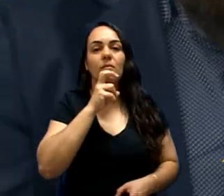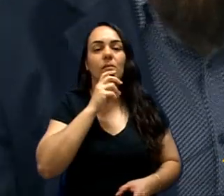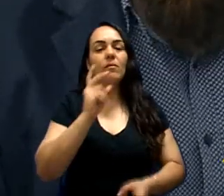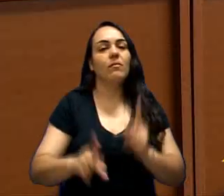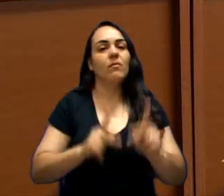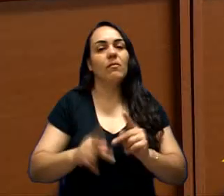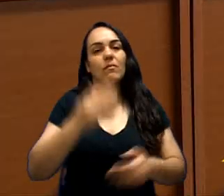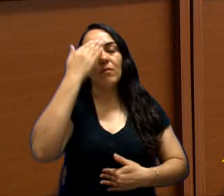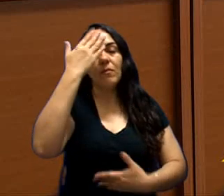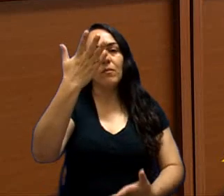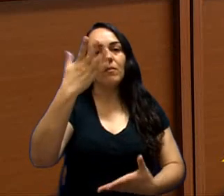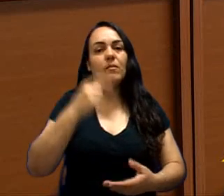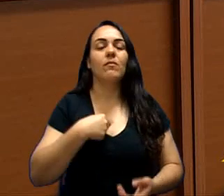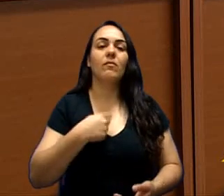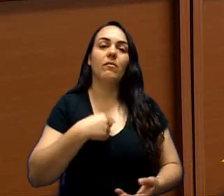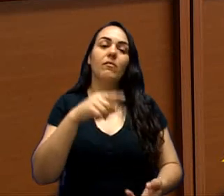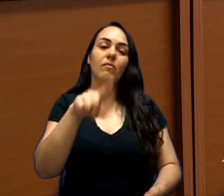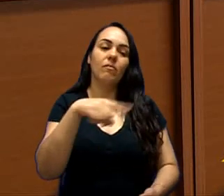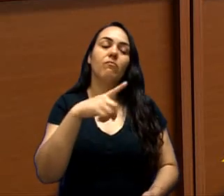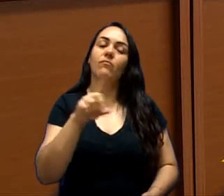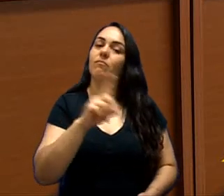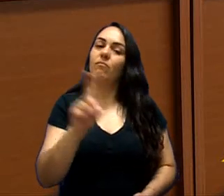obrigado. O voto não.